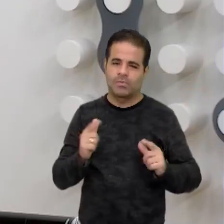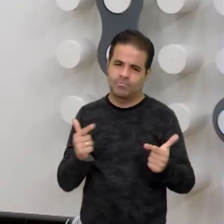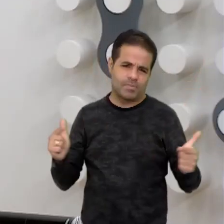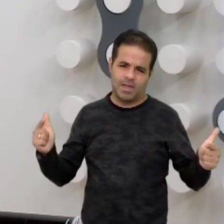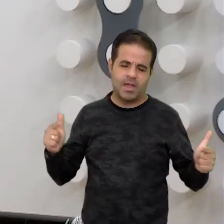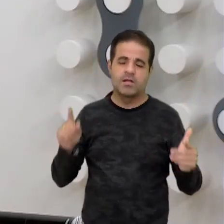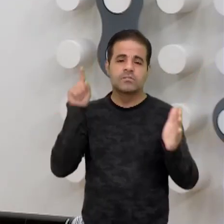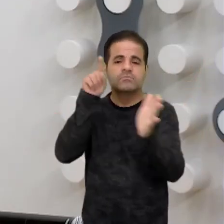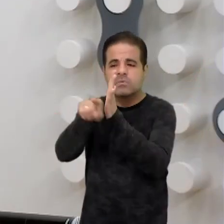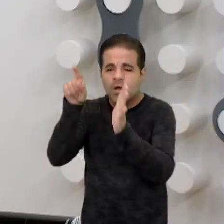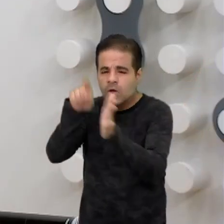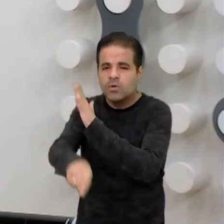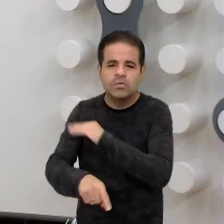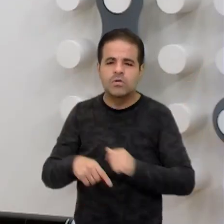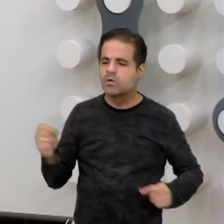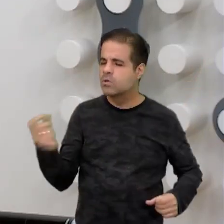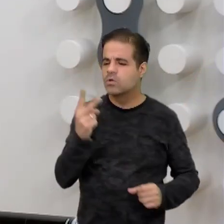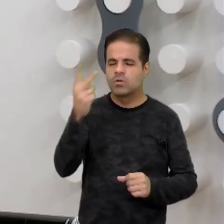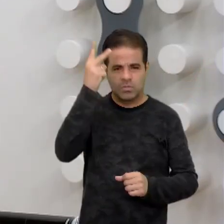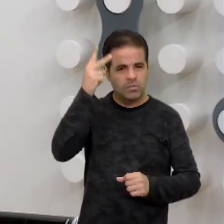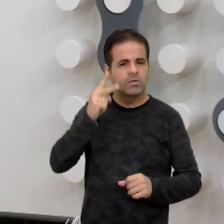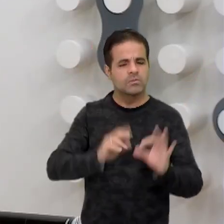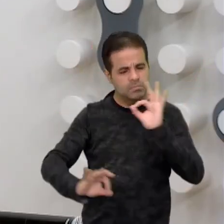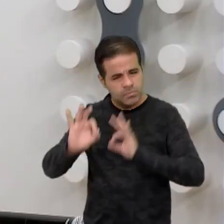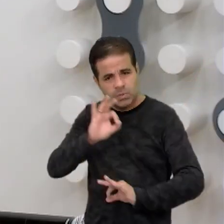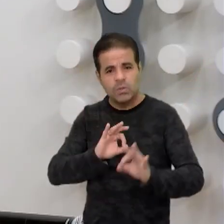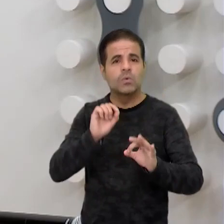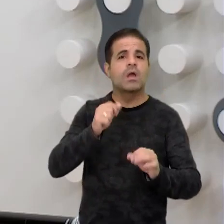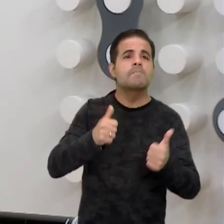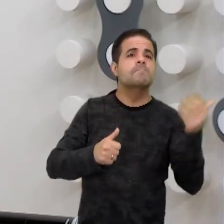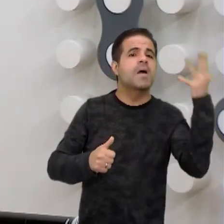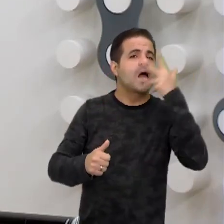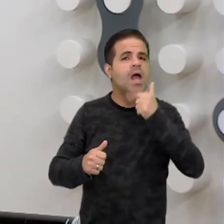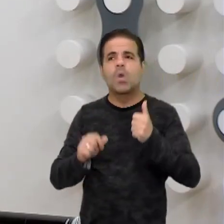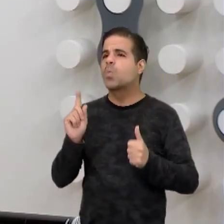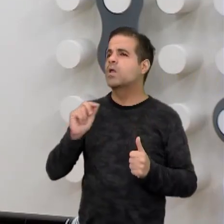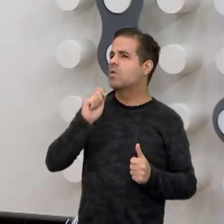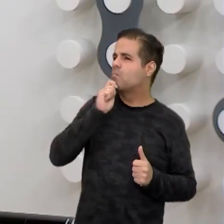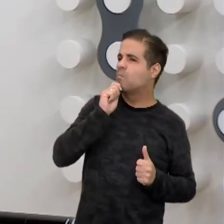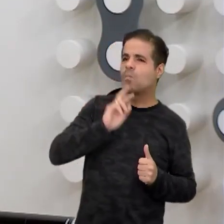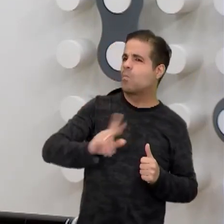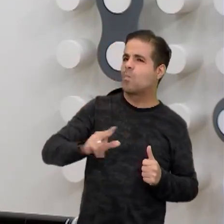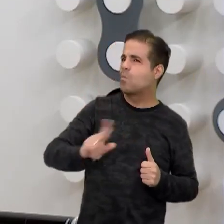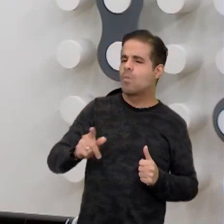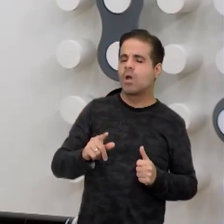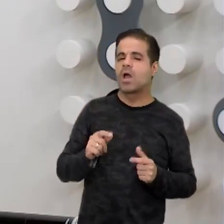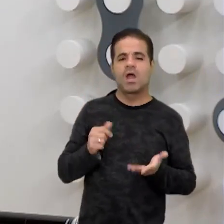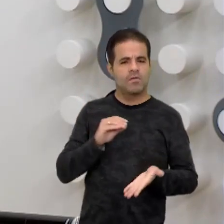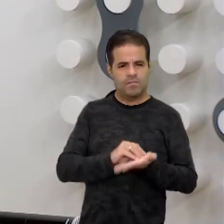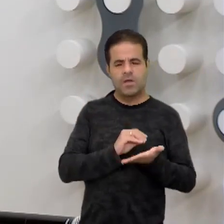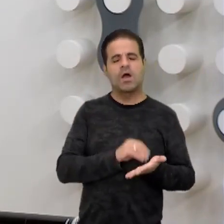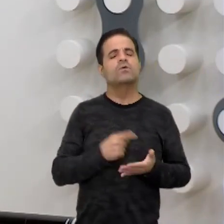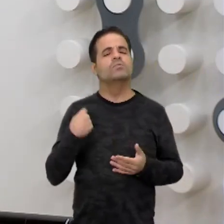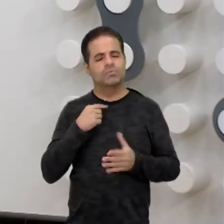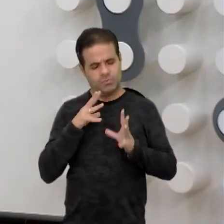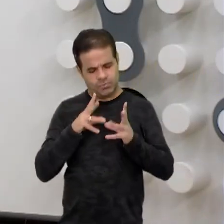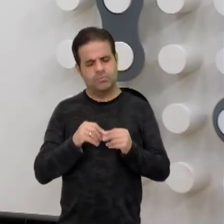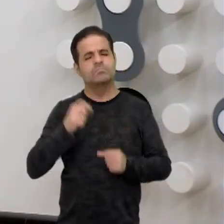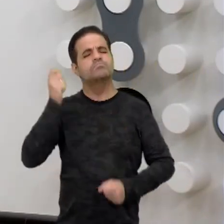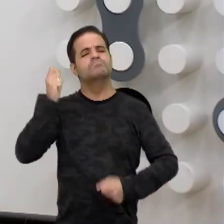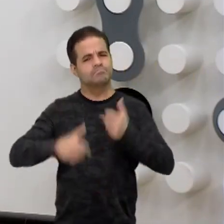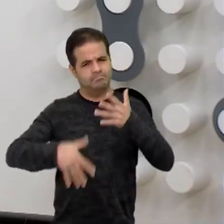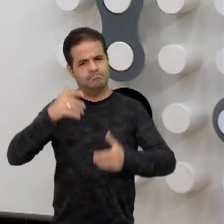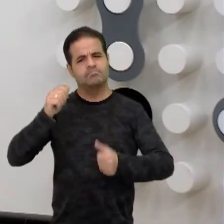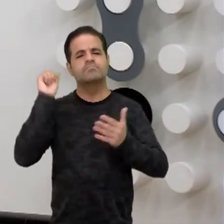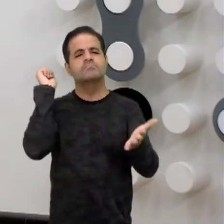essa coisa dos valores estéticos, né? O que é o belo, o que não é o belo. E isso tudo a gente também vai fazer durante